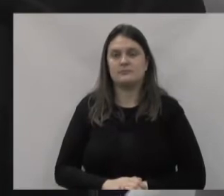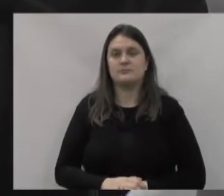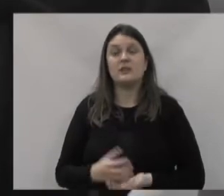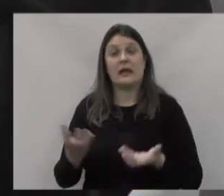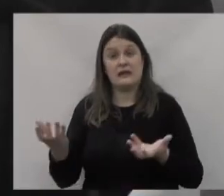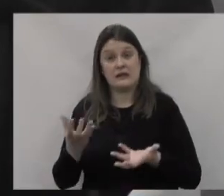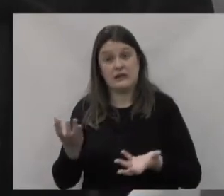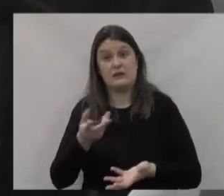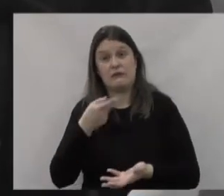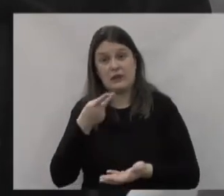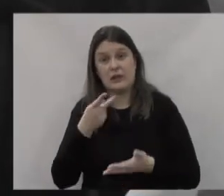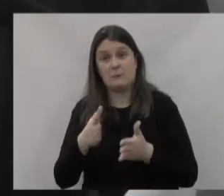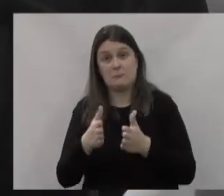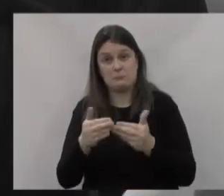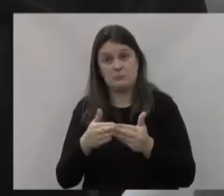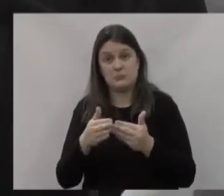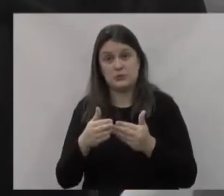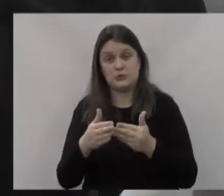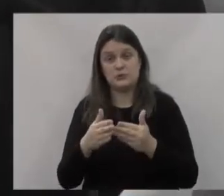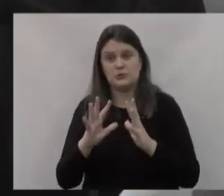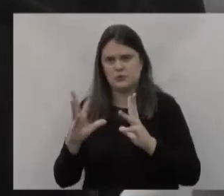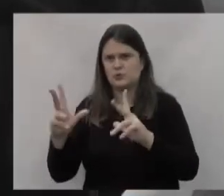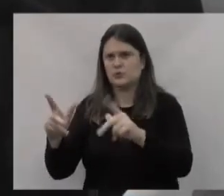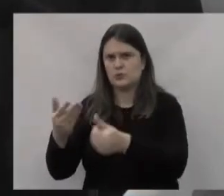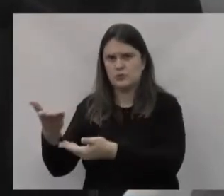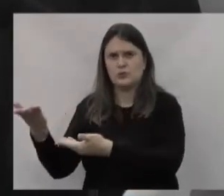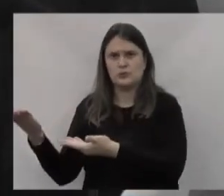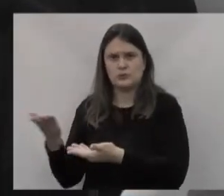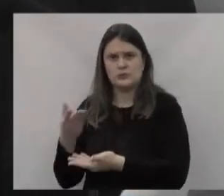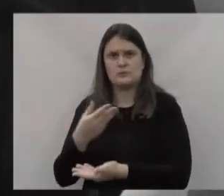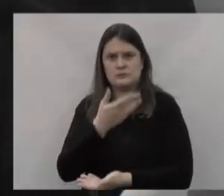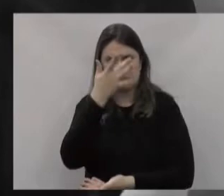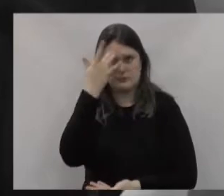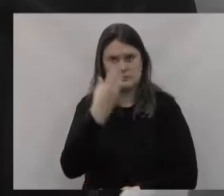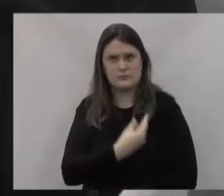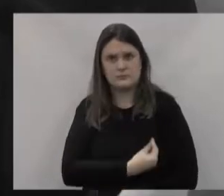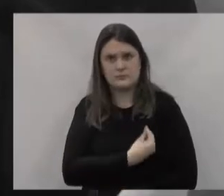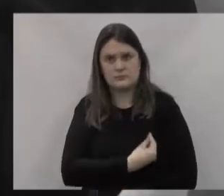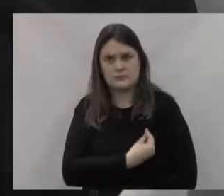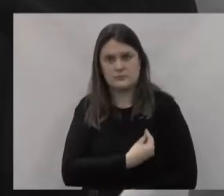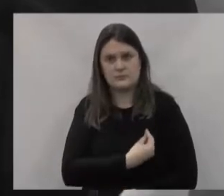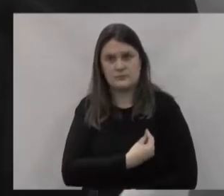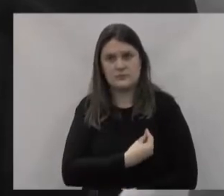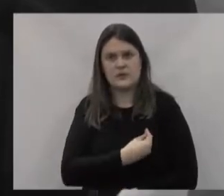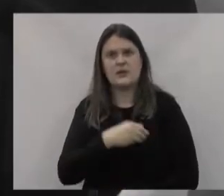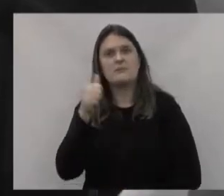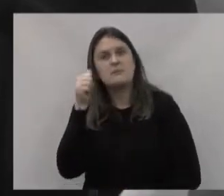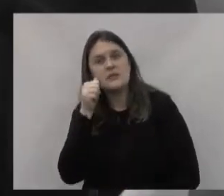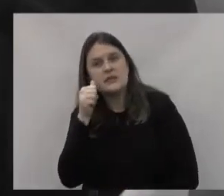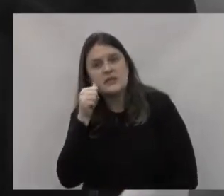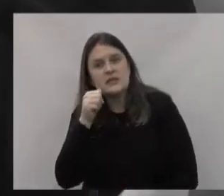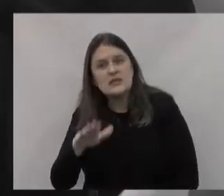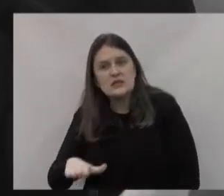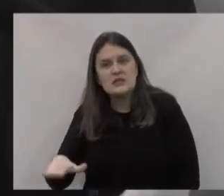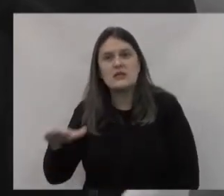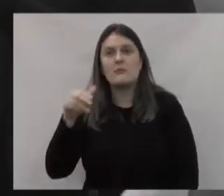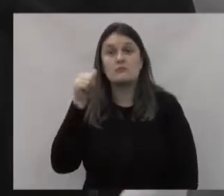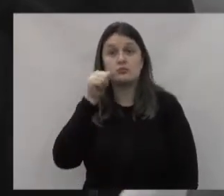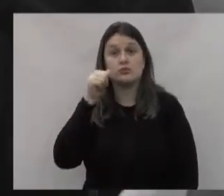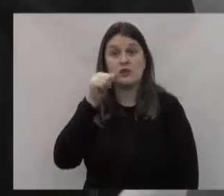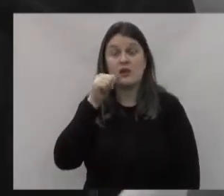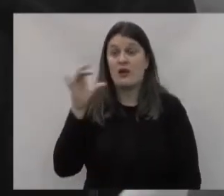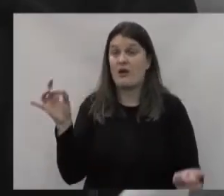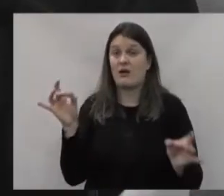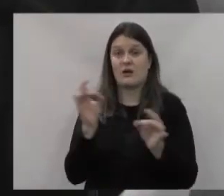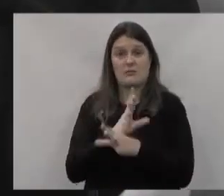Eu quero deixar aqui um pedido, né, para todas e todos os presentes. Para as meninas e as mulheres, para que a gente acabe